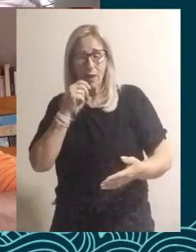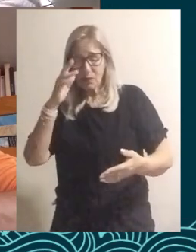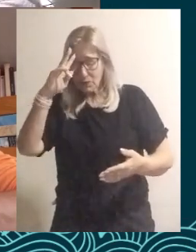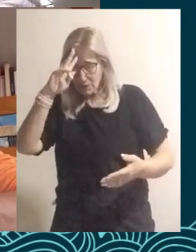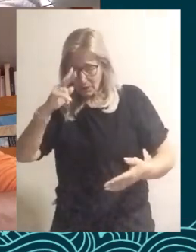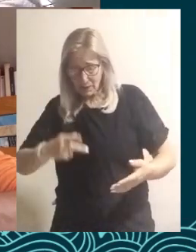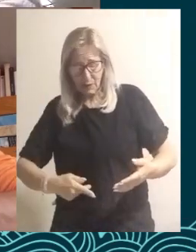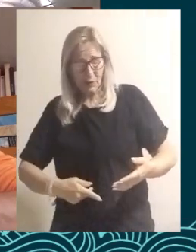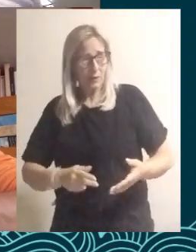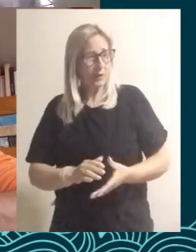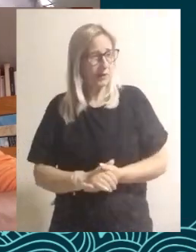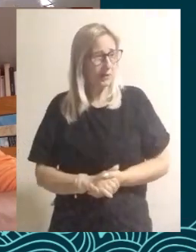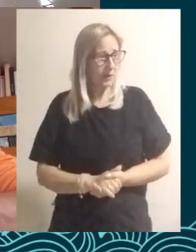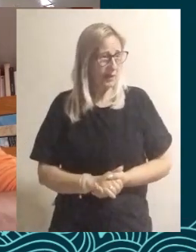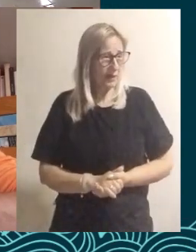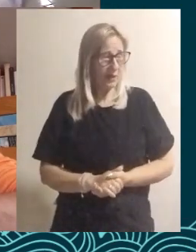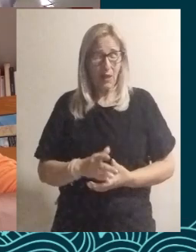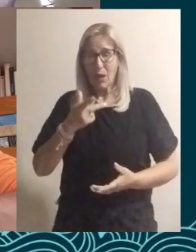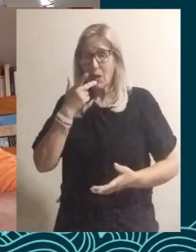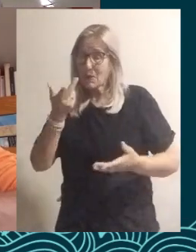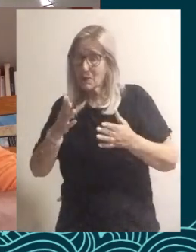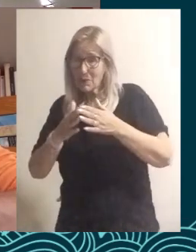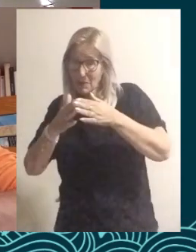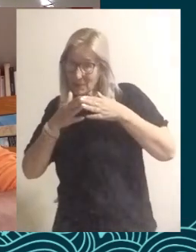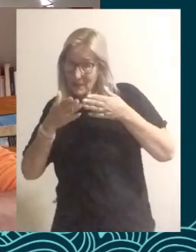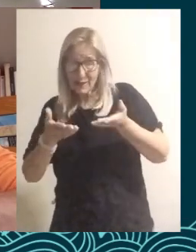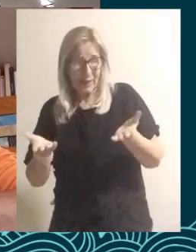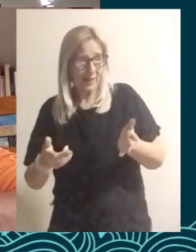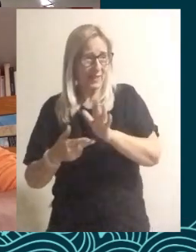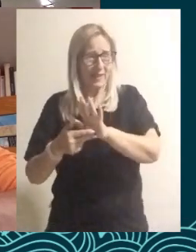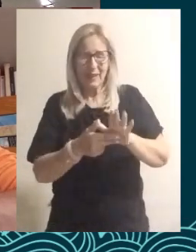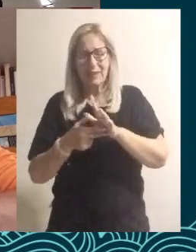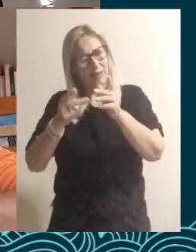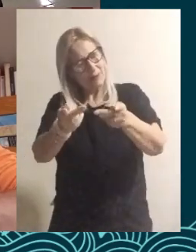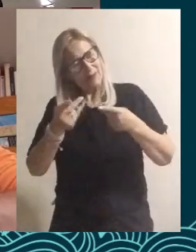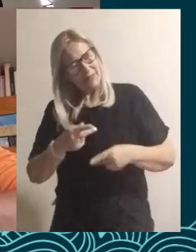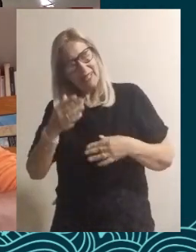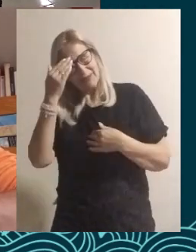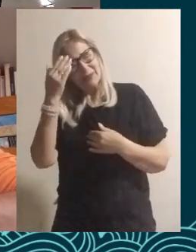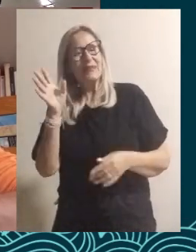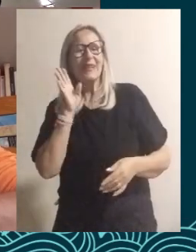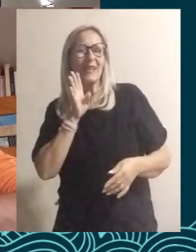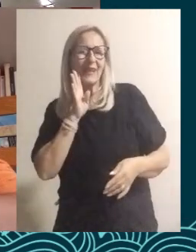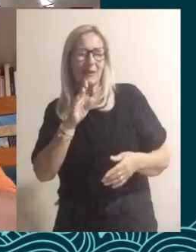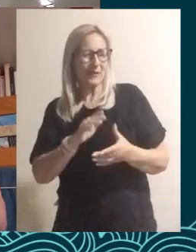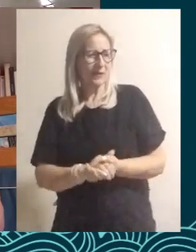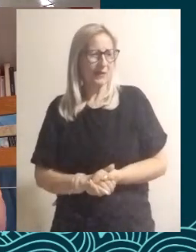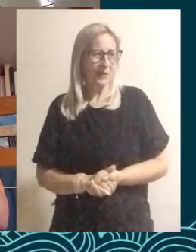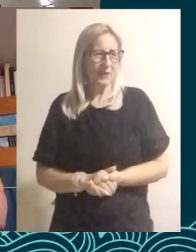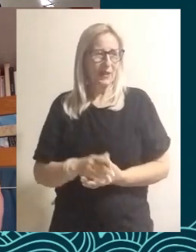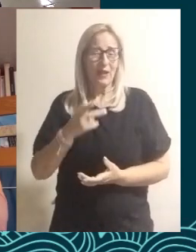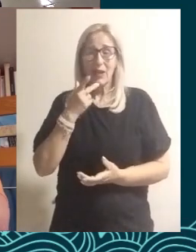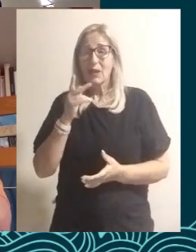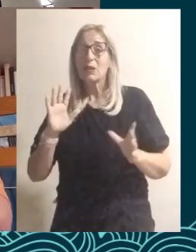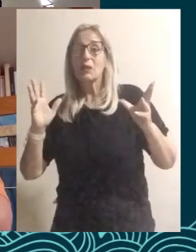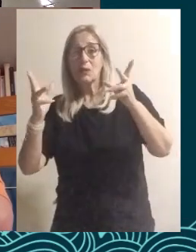Si Mesmas. Estamos aqui. Legal, né? Obrigada a vocês por ter escolhido o livro e por ter me convidado. Muito